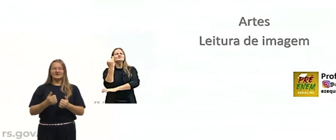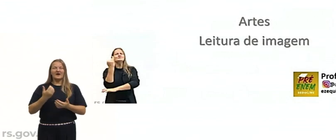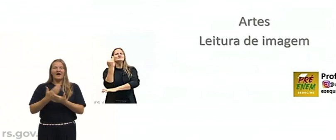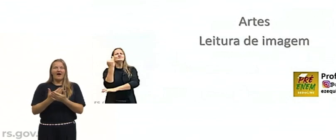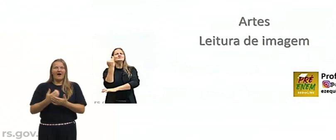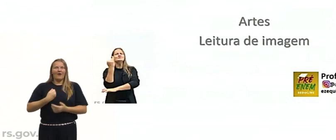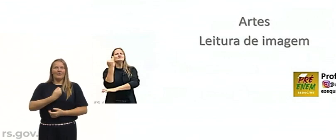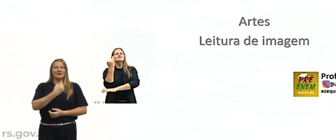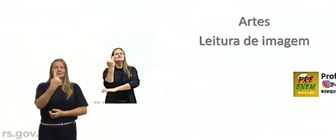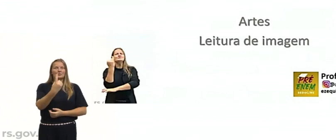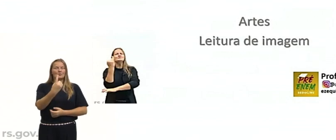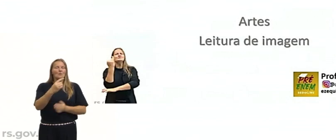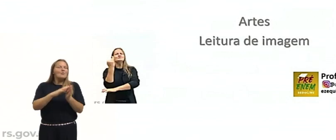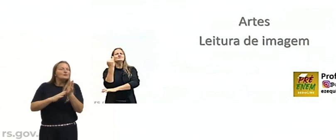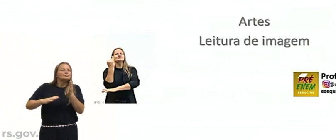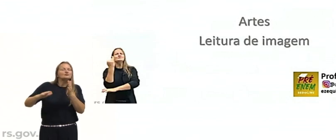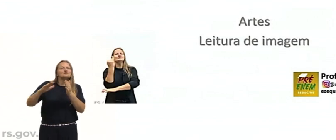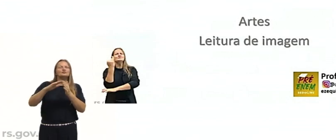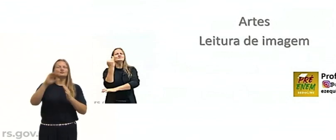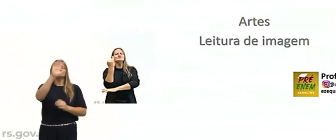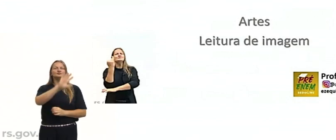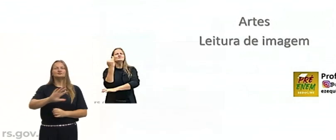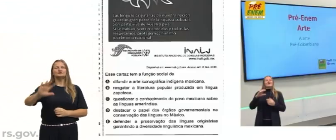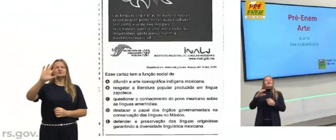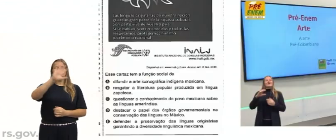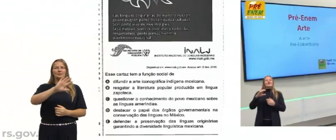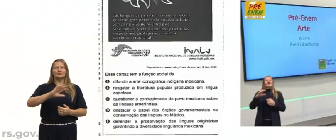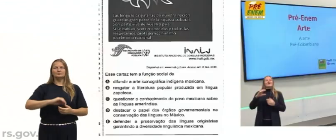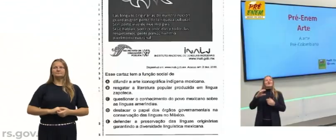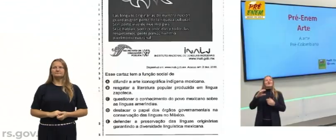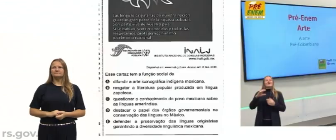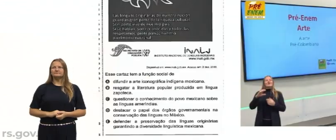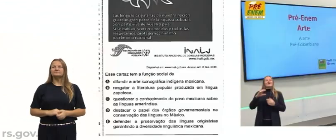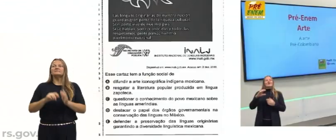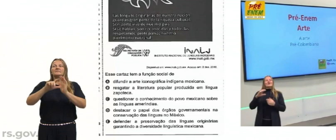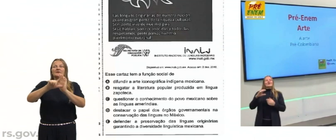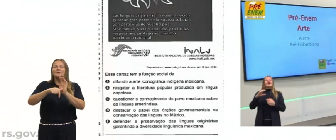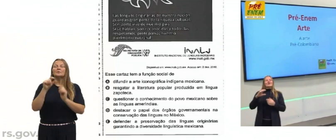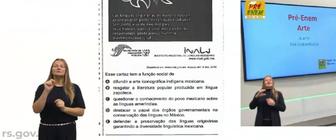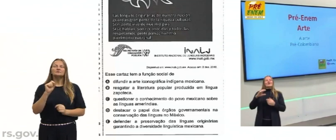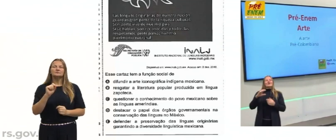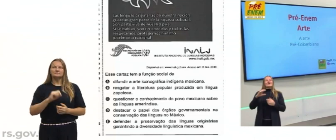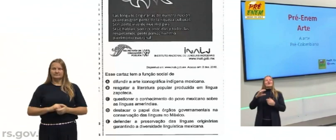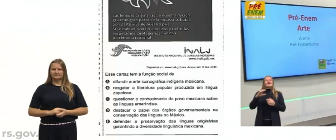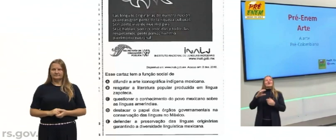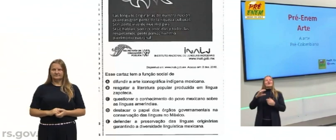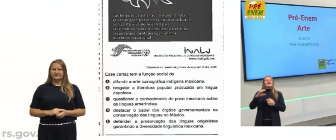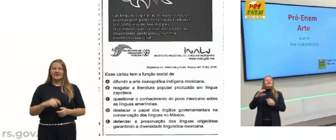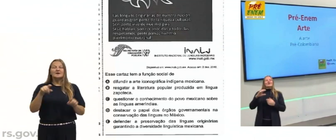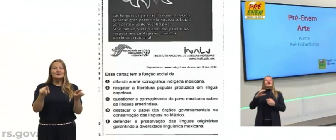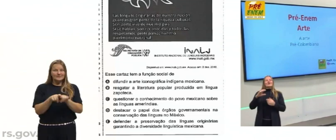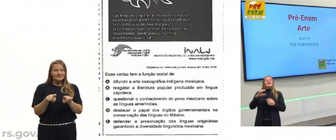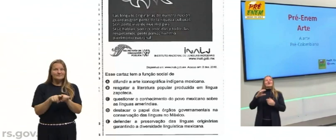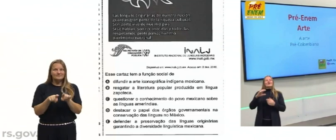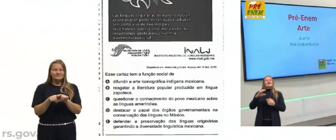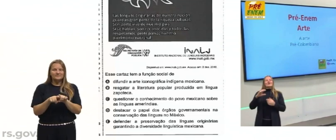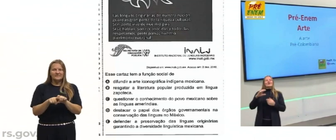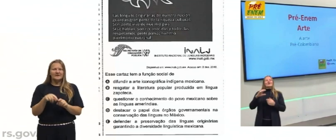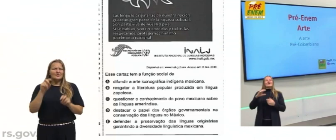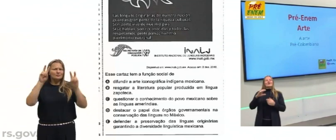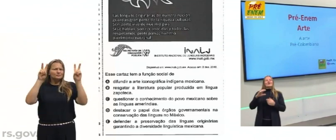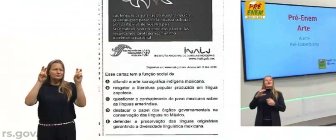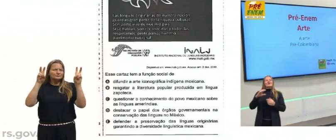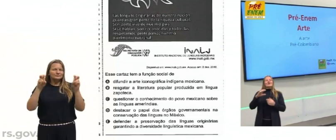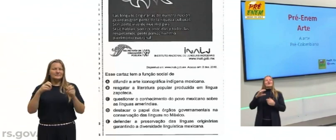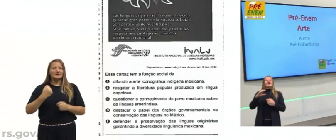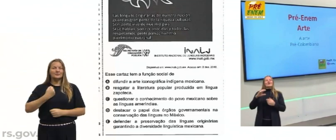um aporte muito bom para olhar essas 14 imagens depois ele falou também sobre a questão